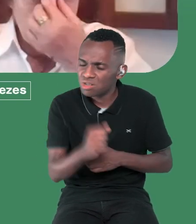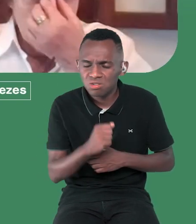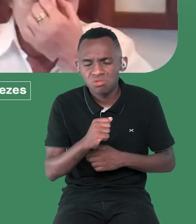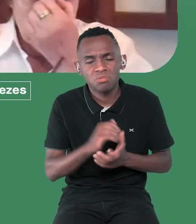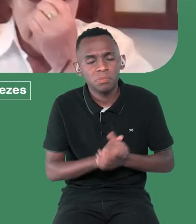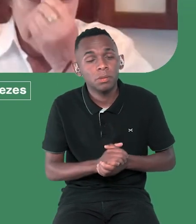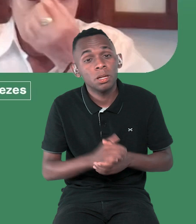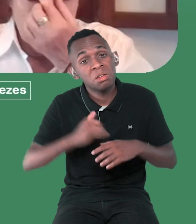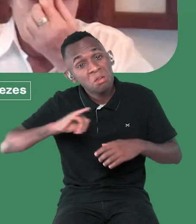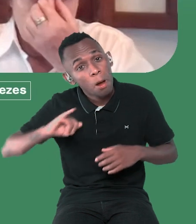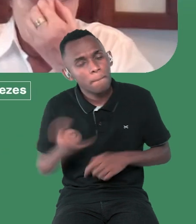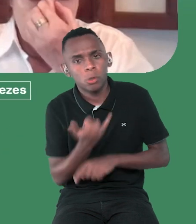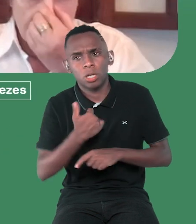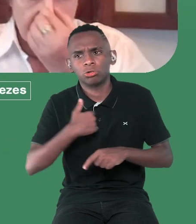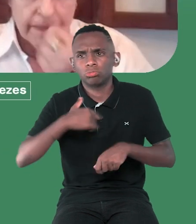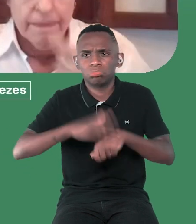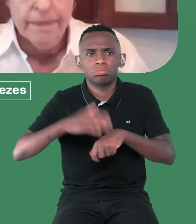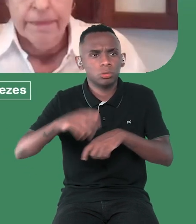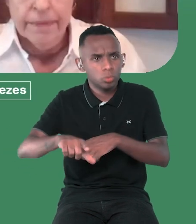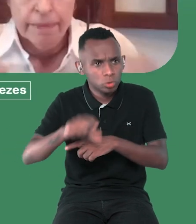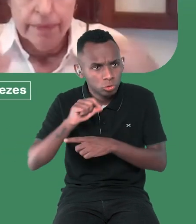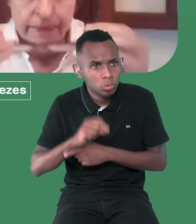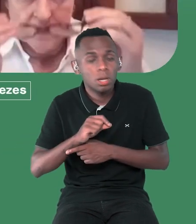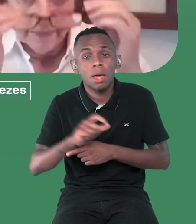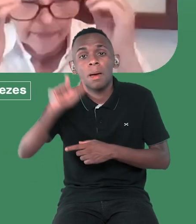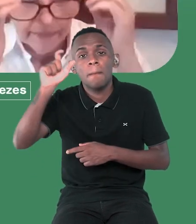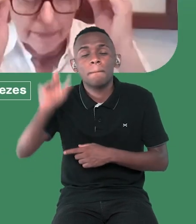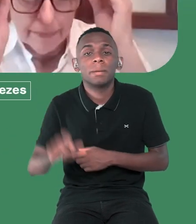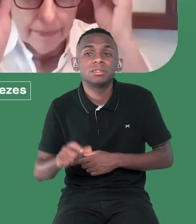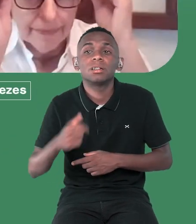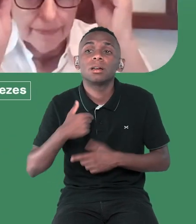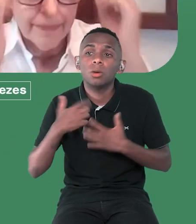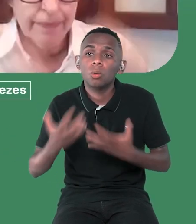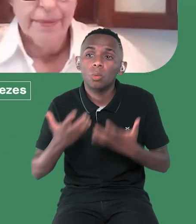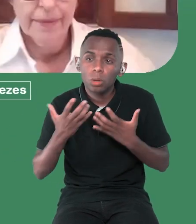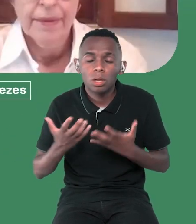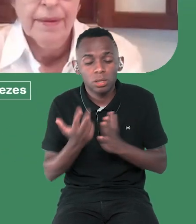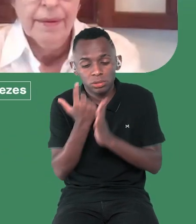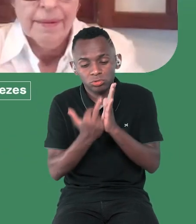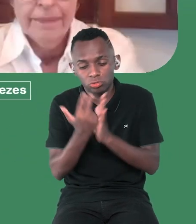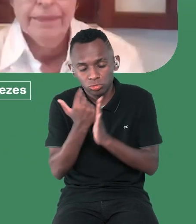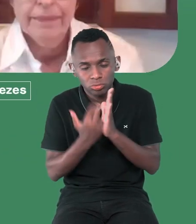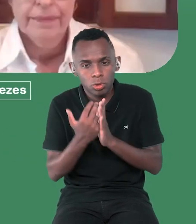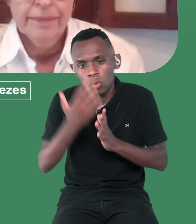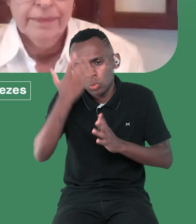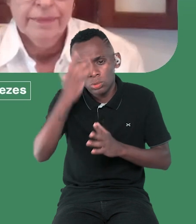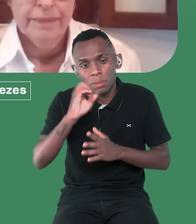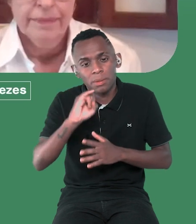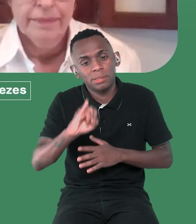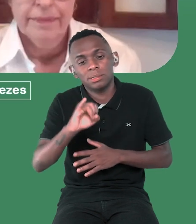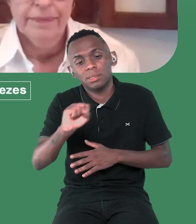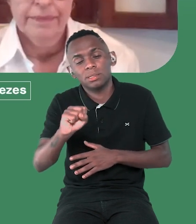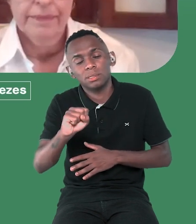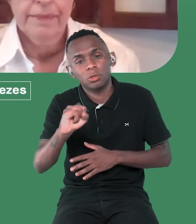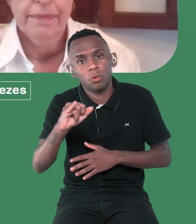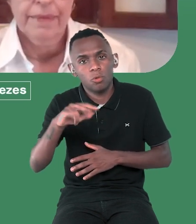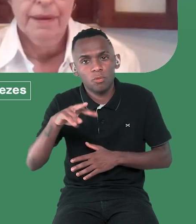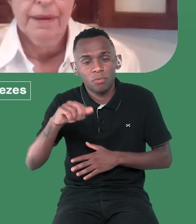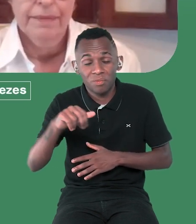ter a oportunidade de escolher a pessoa que eu gostaria que ilustrasse o livro. Eu nem sabia se a Silvana